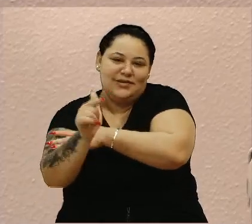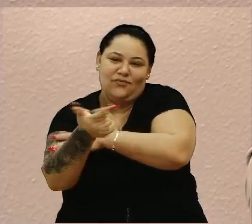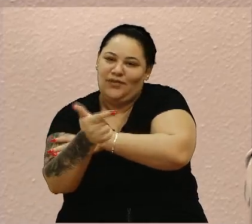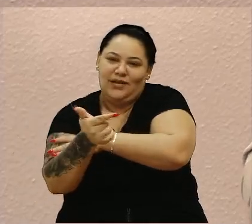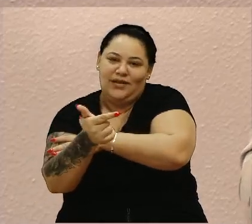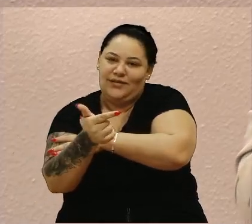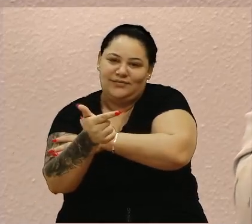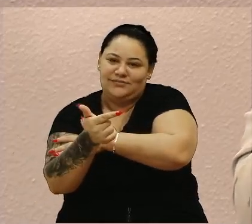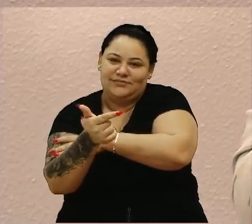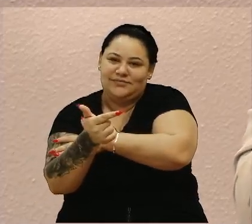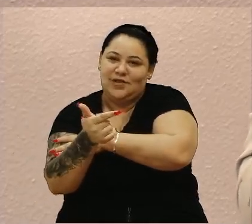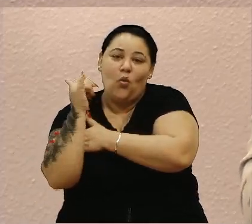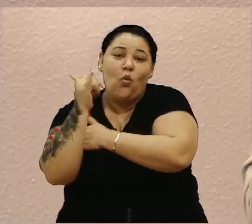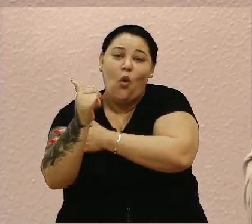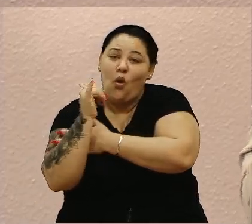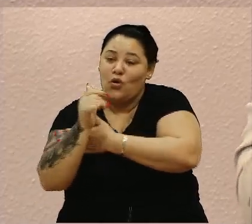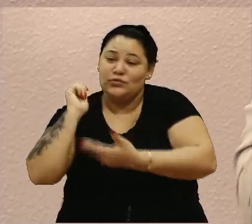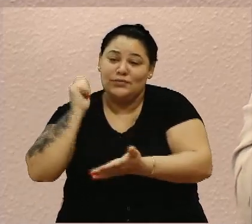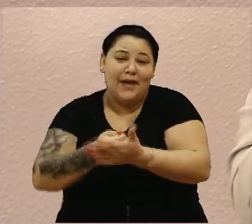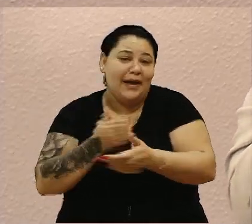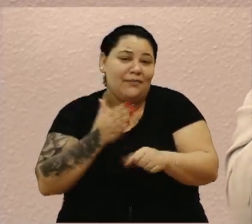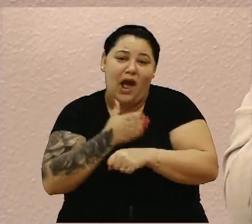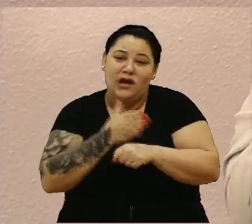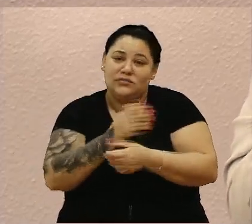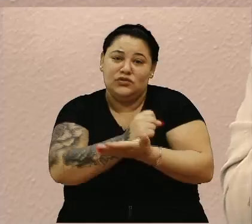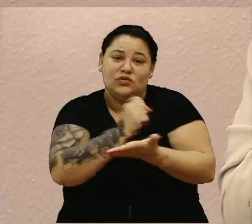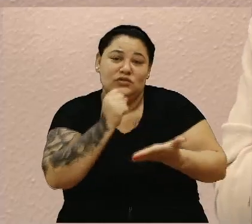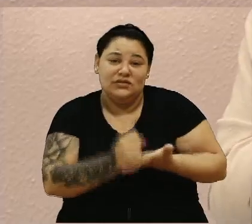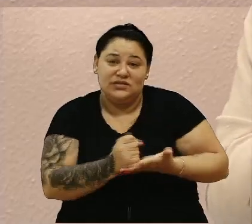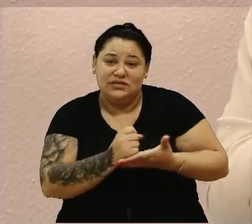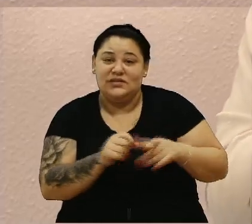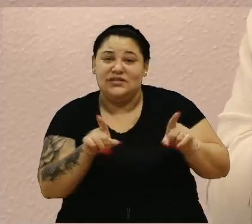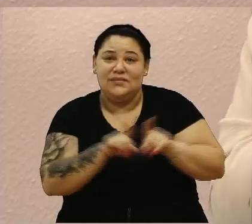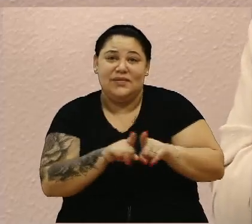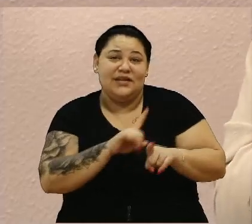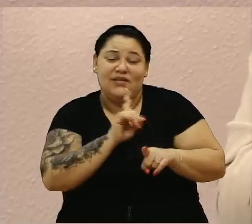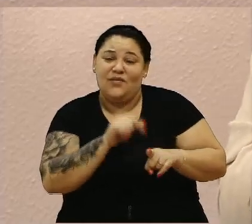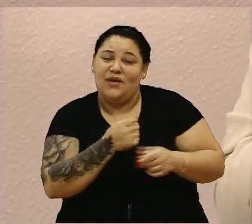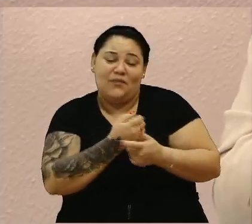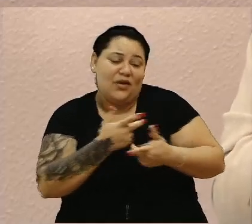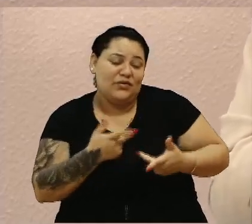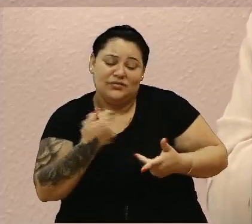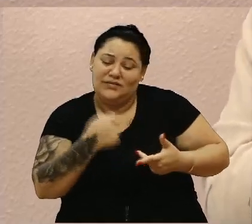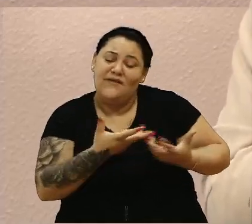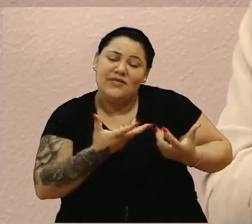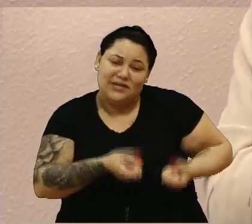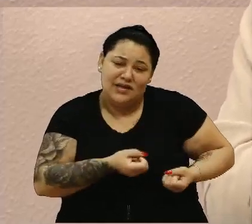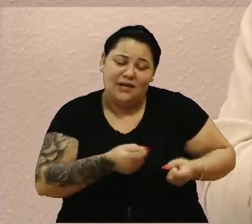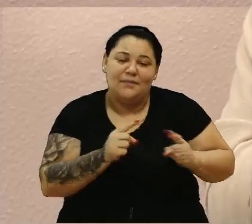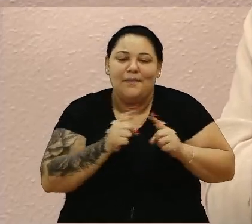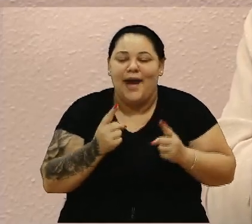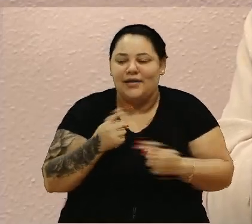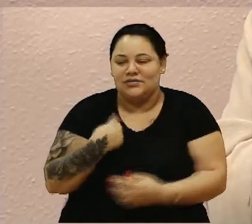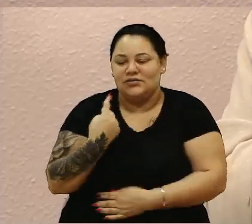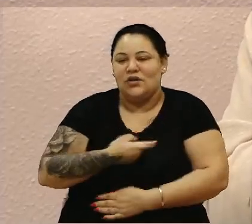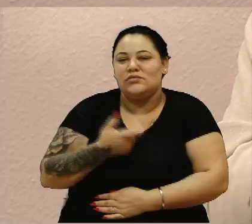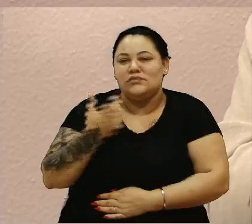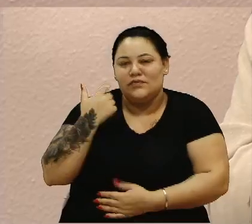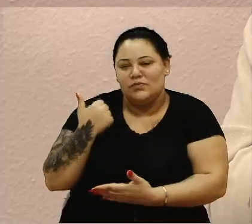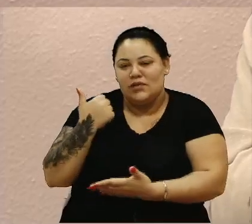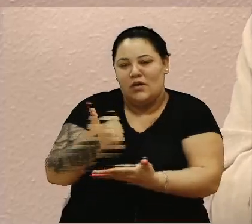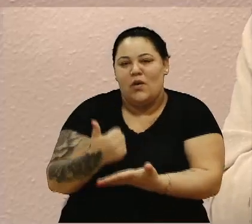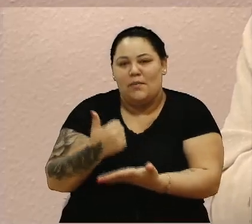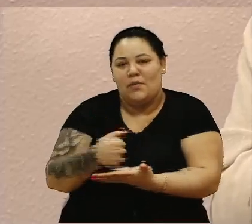mesmo vale-transporte previstos no seu contrato. Isso, inclusive, nem é algo que deveria ser aceito, mas nós estaremos prestando um suporte a